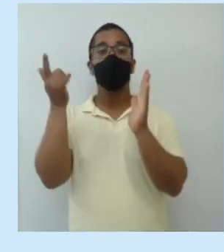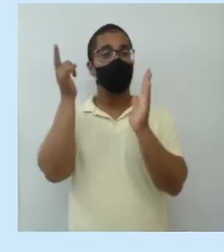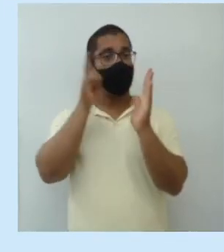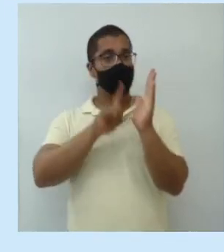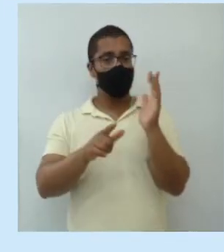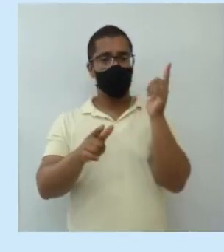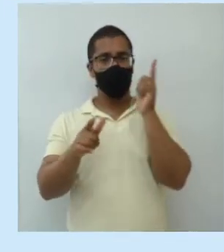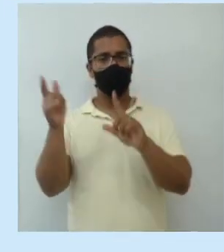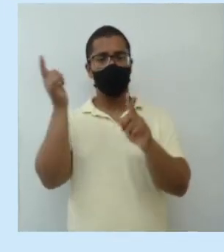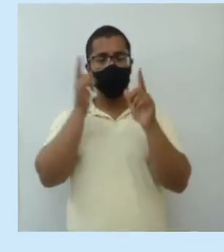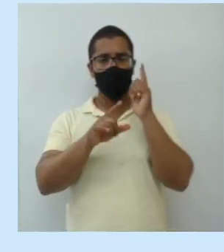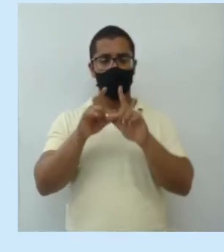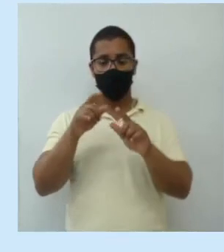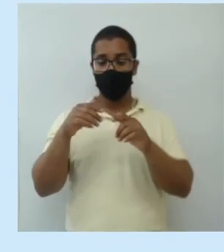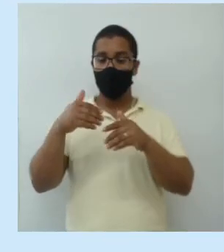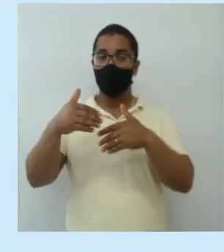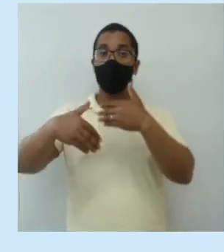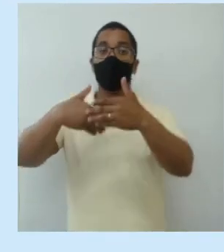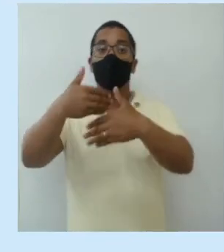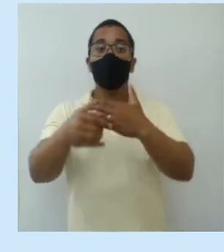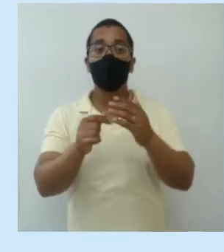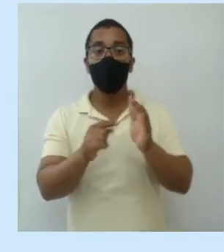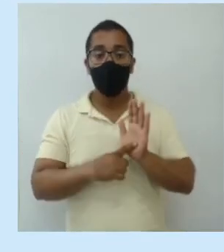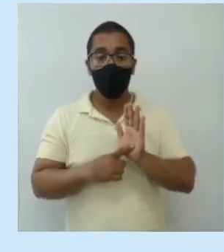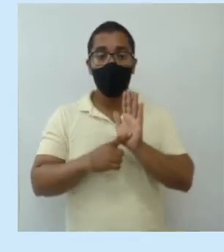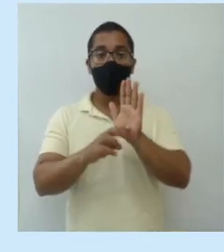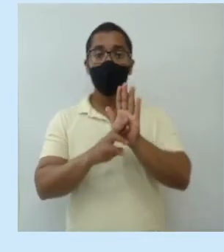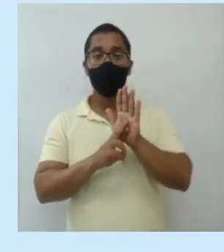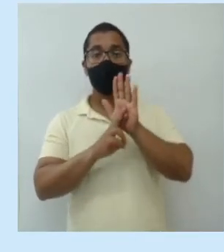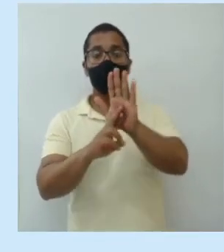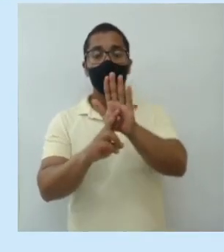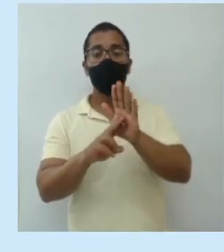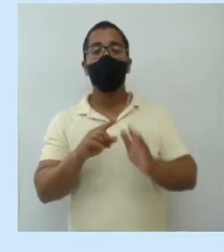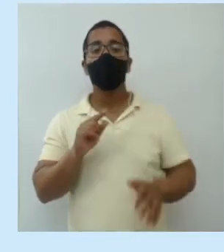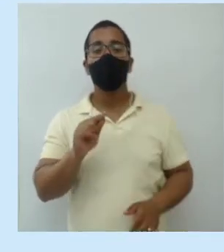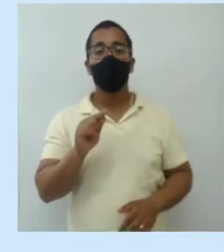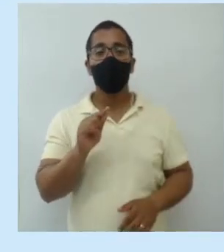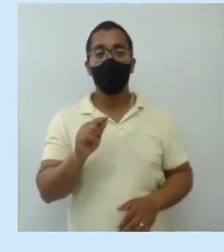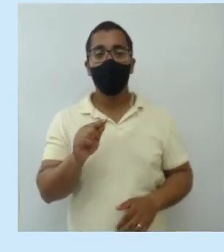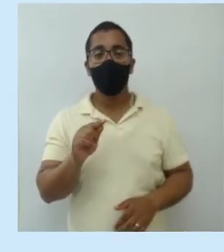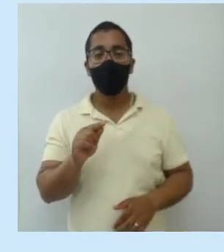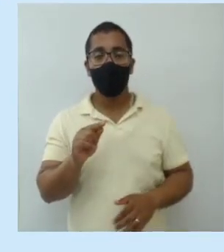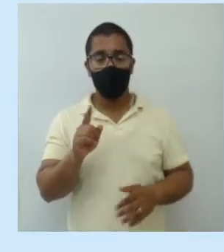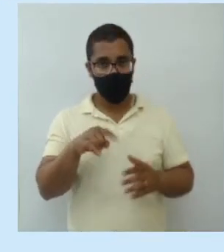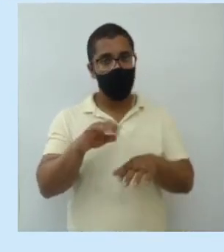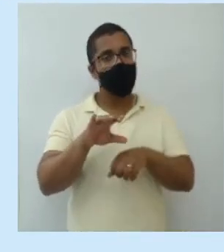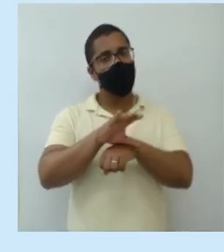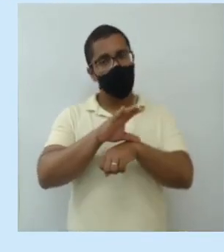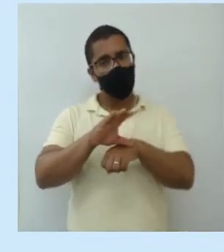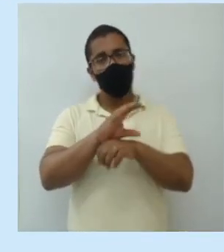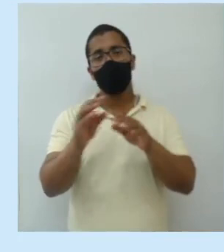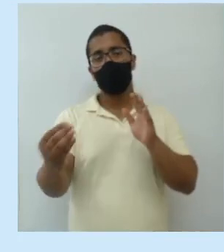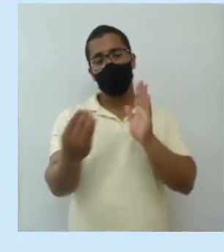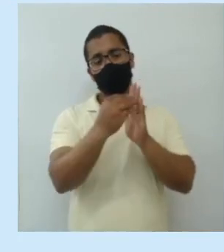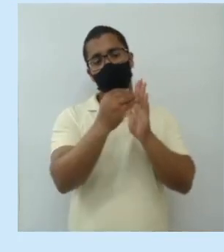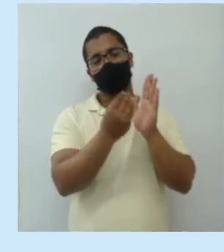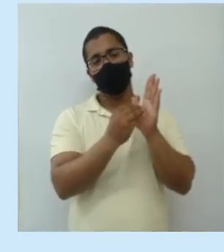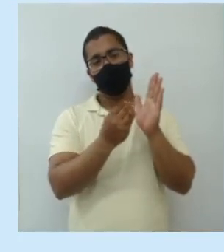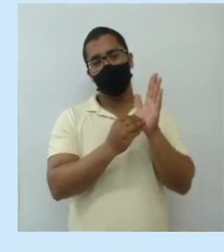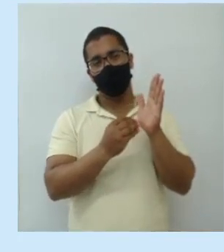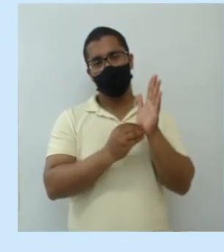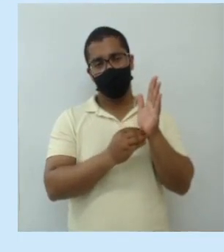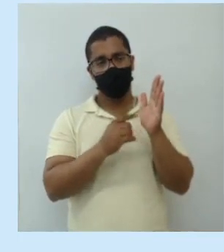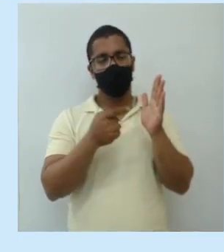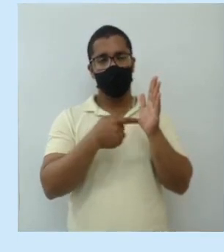como consequência, né, vindos representados na Constituição Federal de